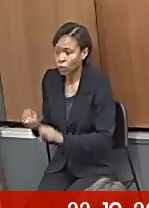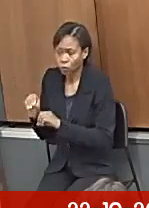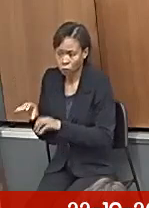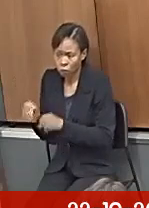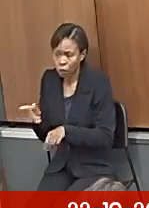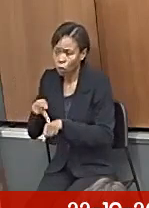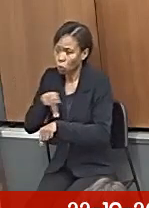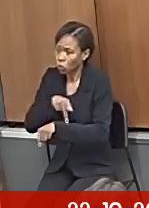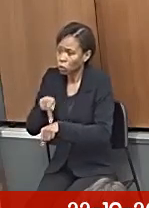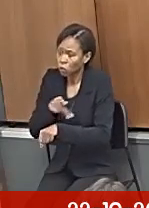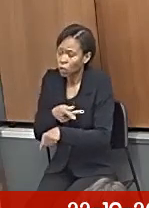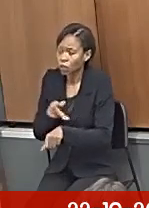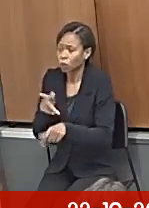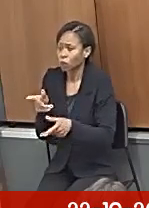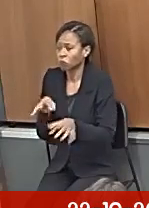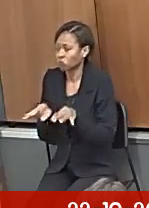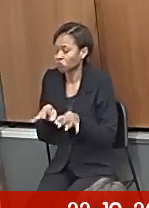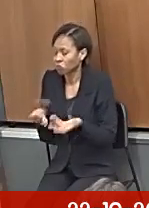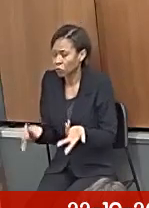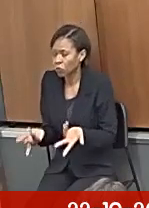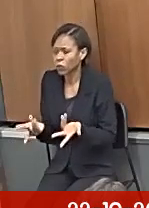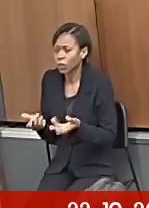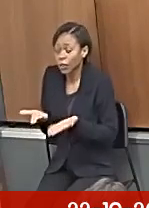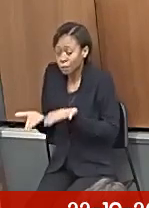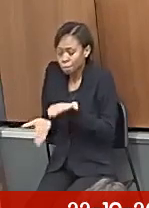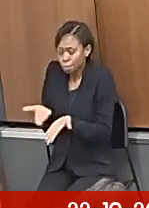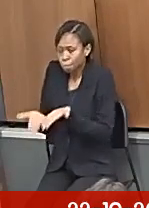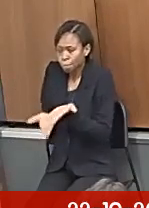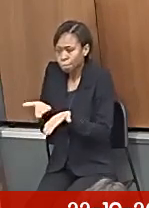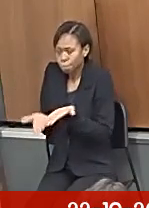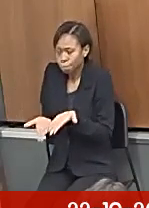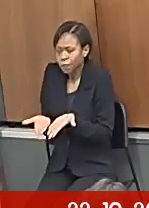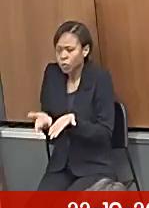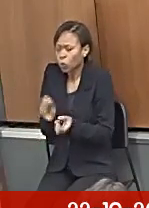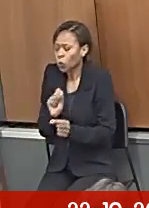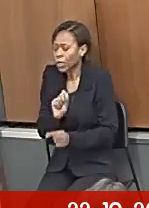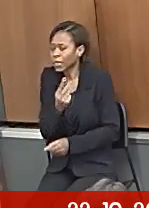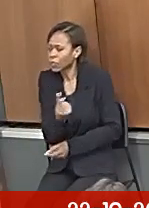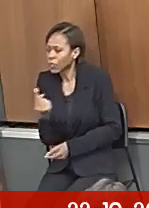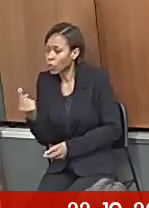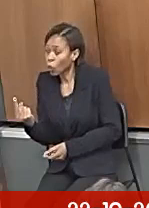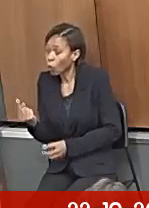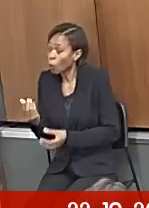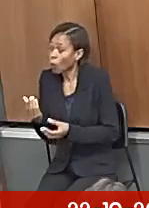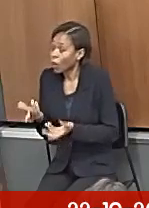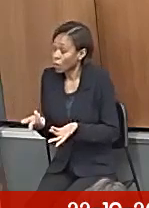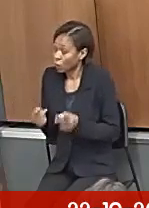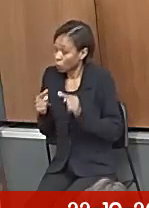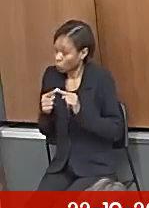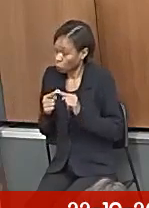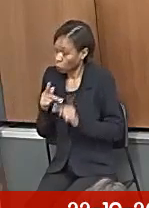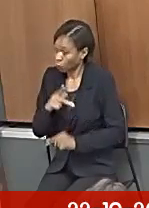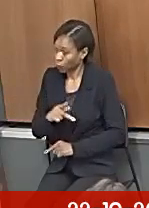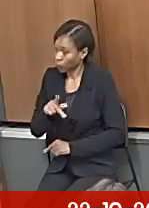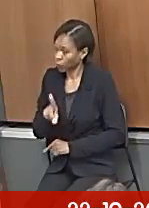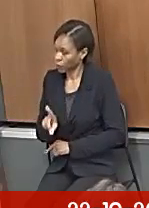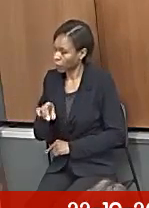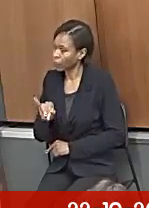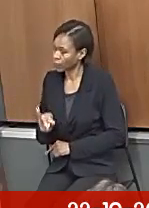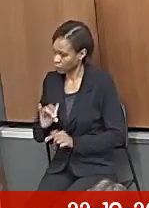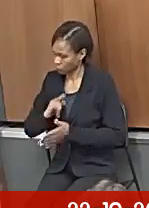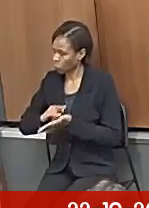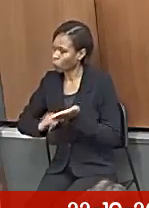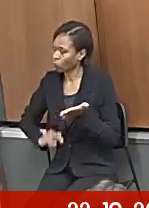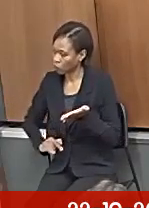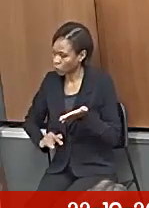pedagógico, institucionalizando, atendendo à necessidade de cada um através do PDI, porque o PDI, gente, ele é